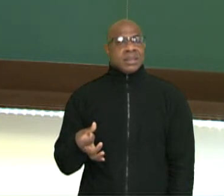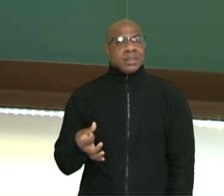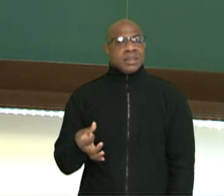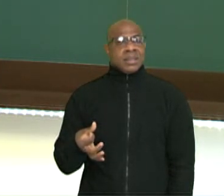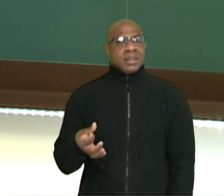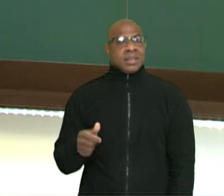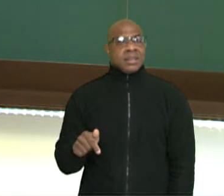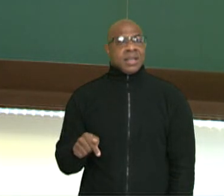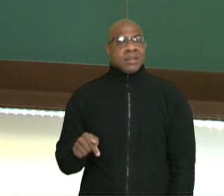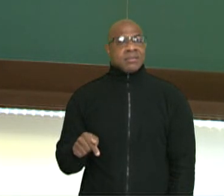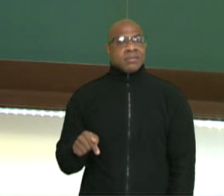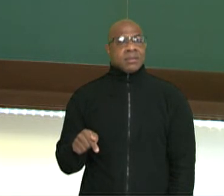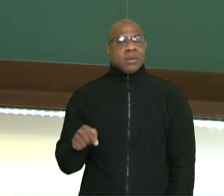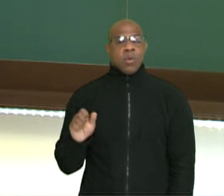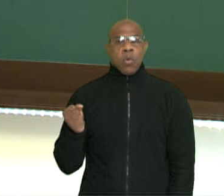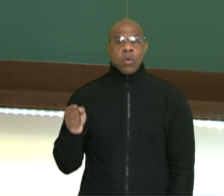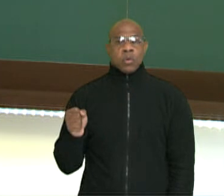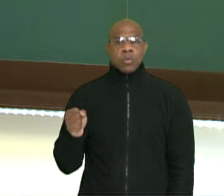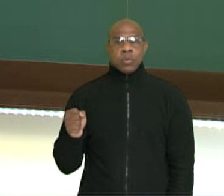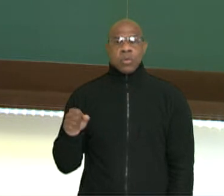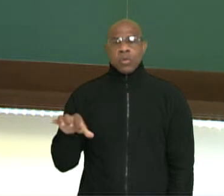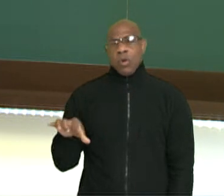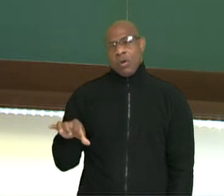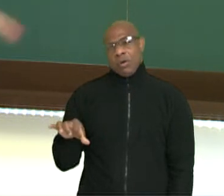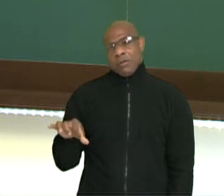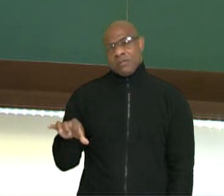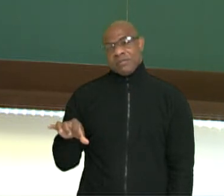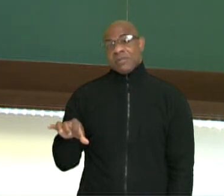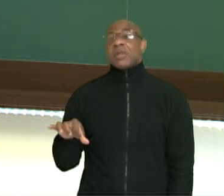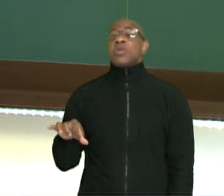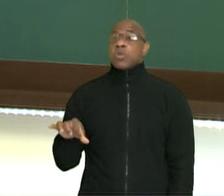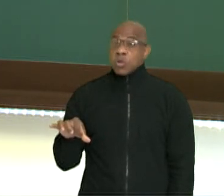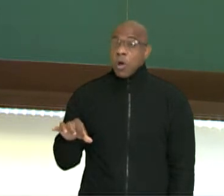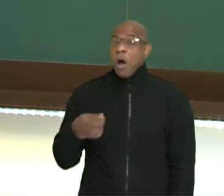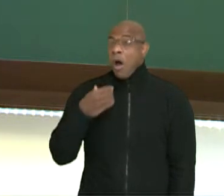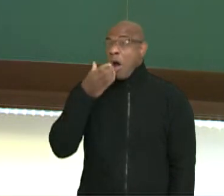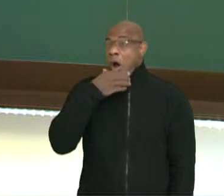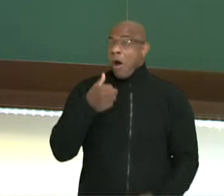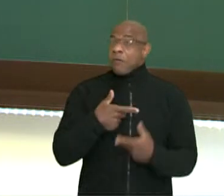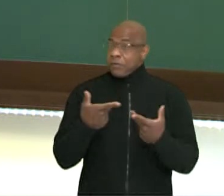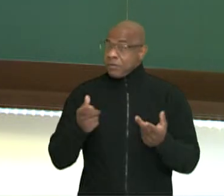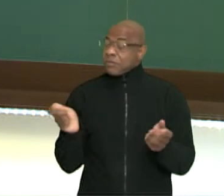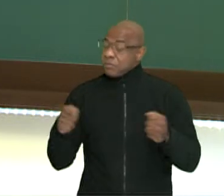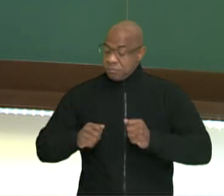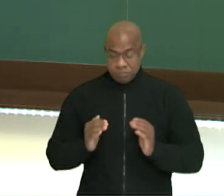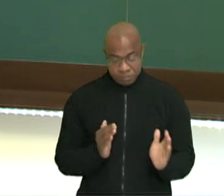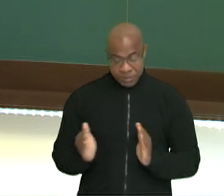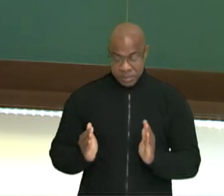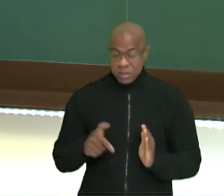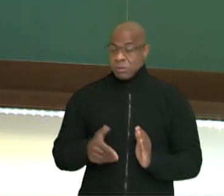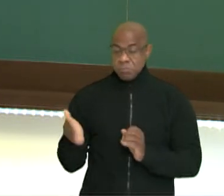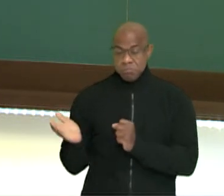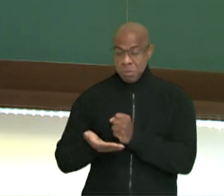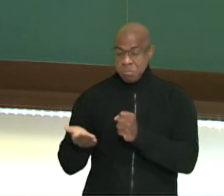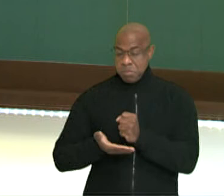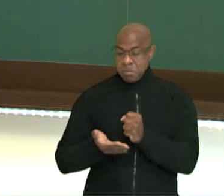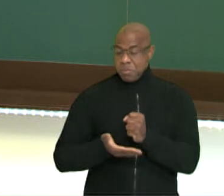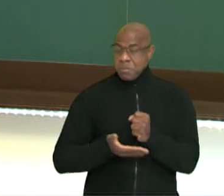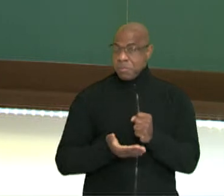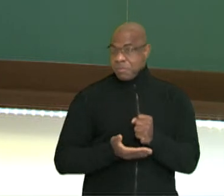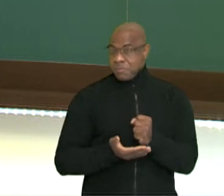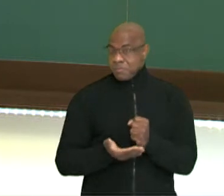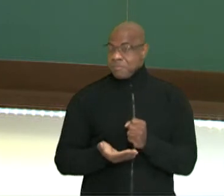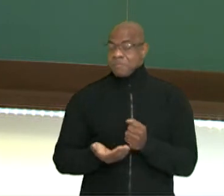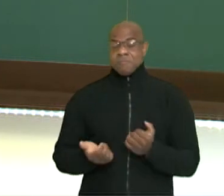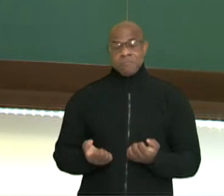6, 7, 8, 9 frutas estão na safra em setembro. Dessas que estão na